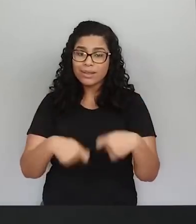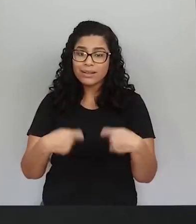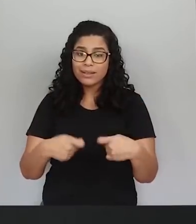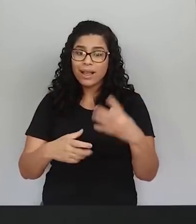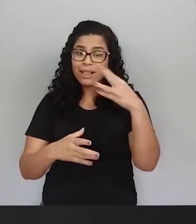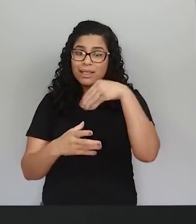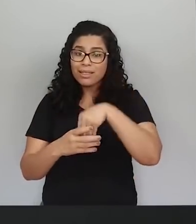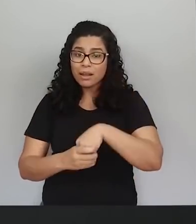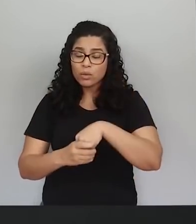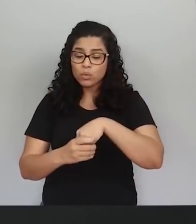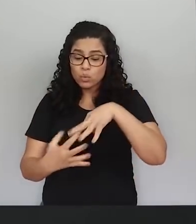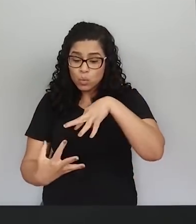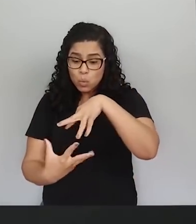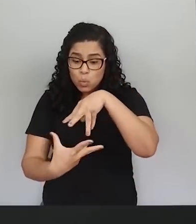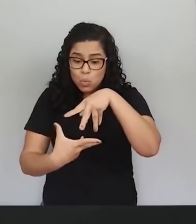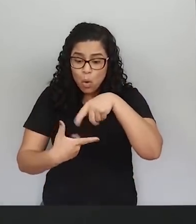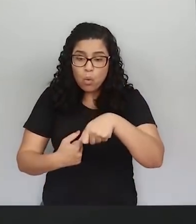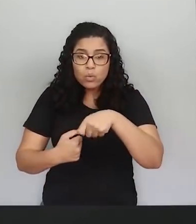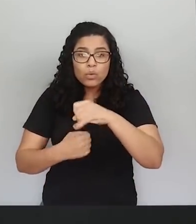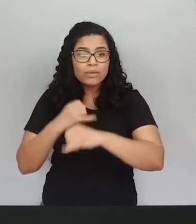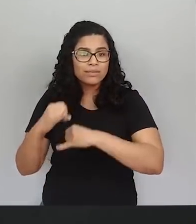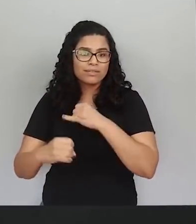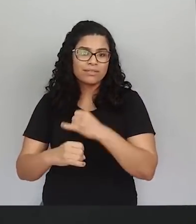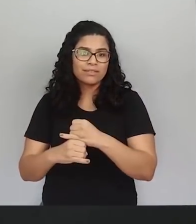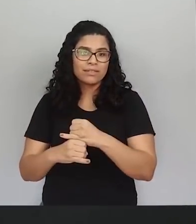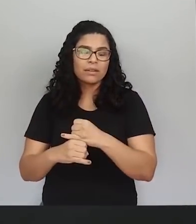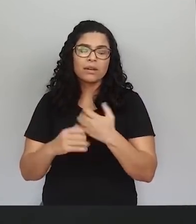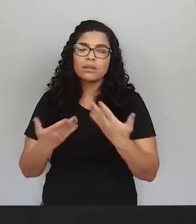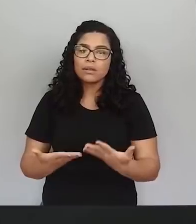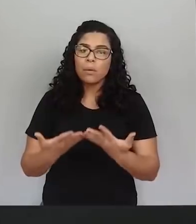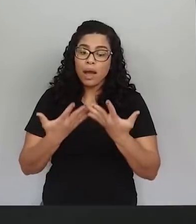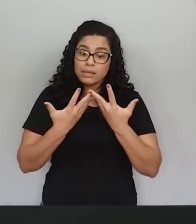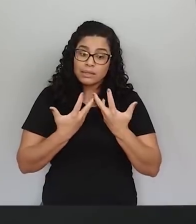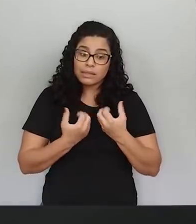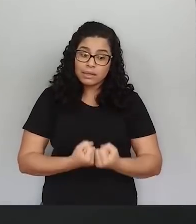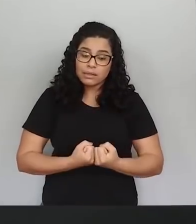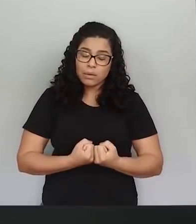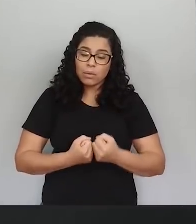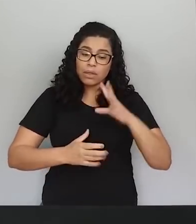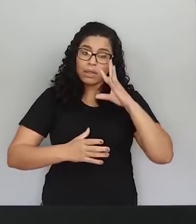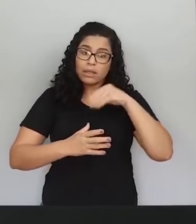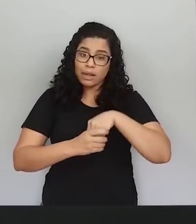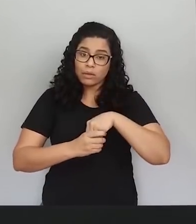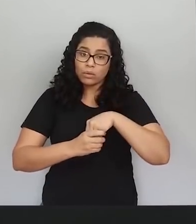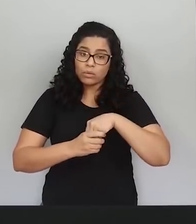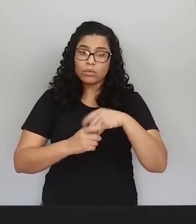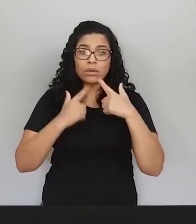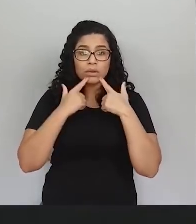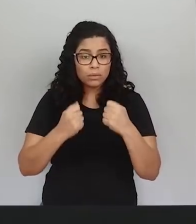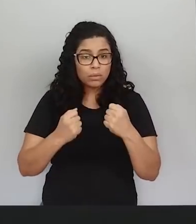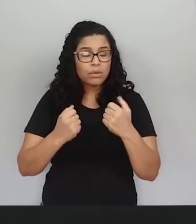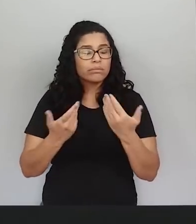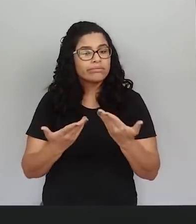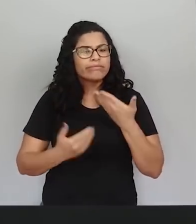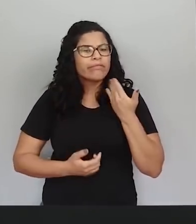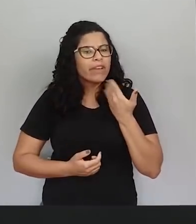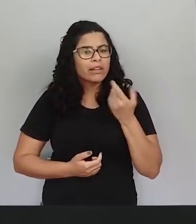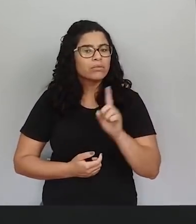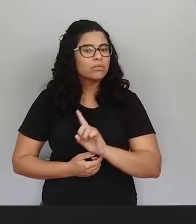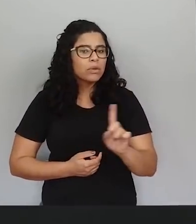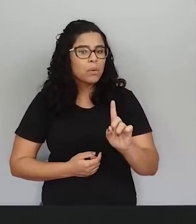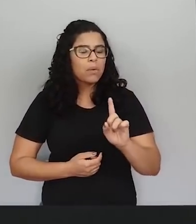nos auxiliam na criação de palavras dentro da língua portuguesa. É sempre bom a gente pensar no lugar do falante, né? No lugar do ser humano que